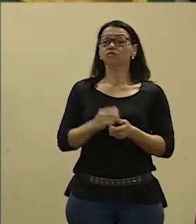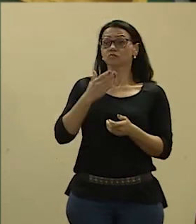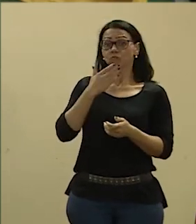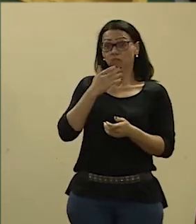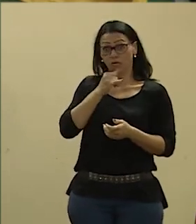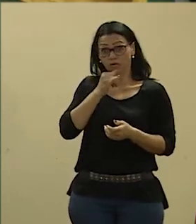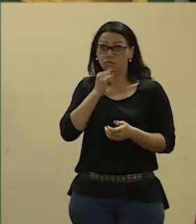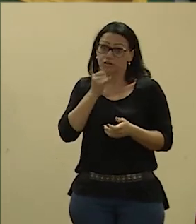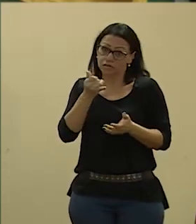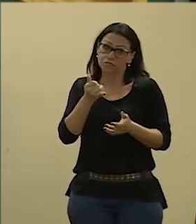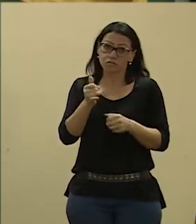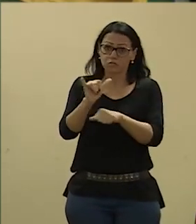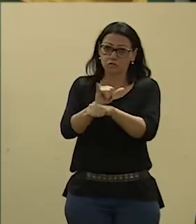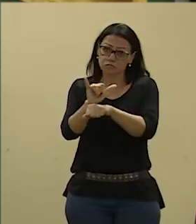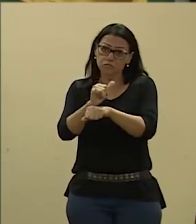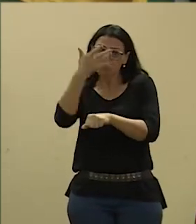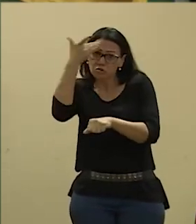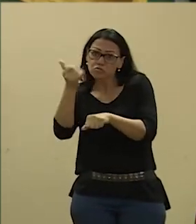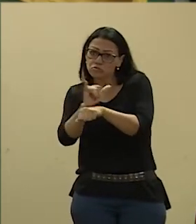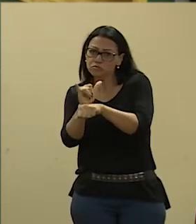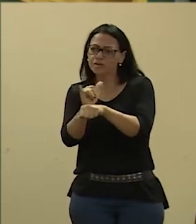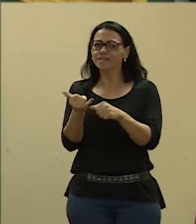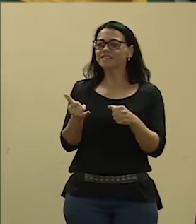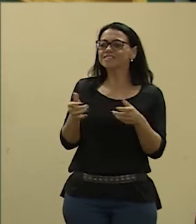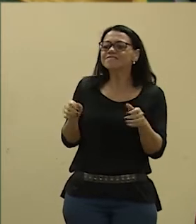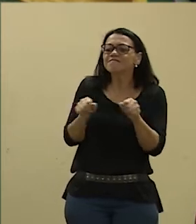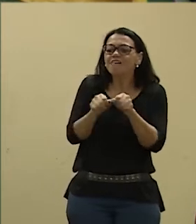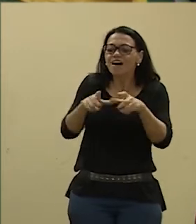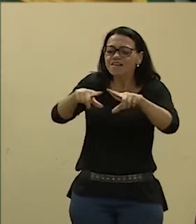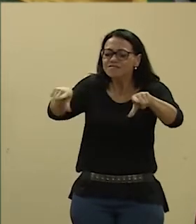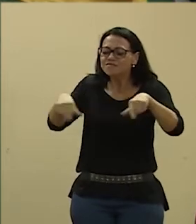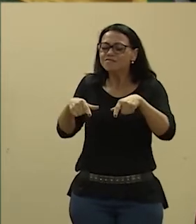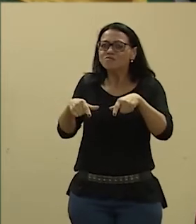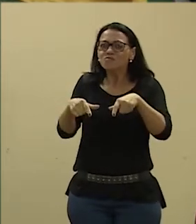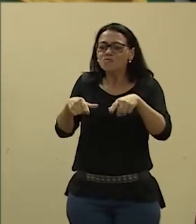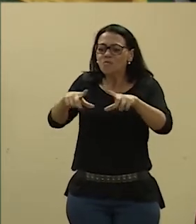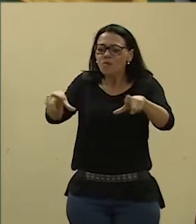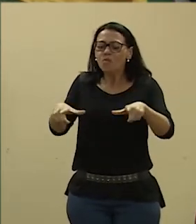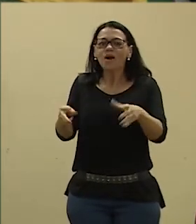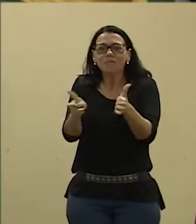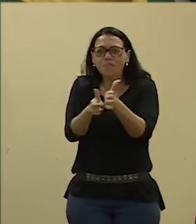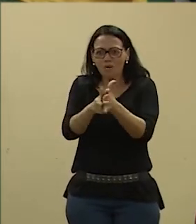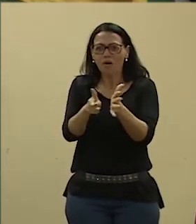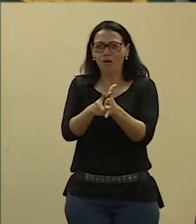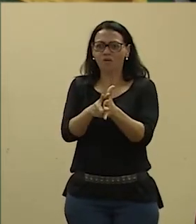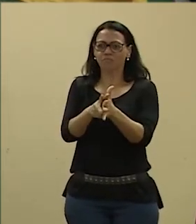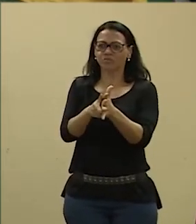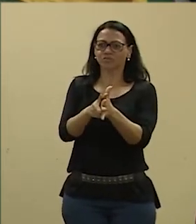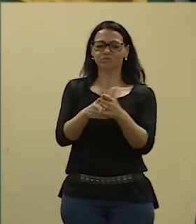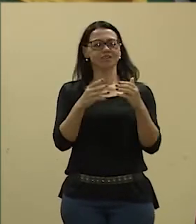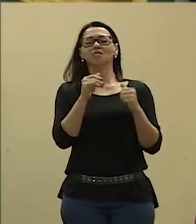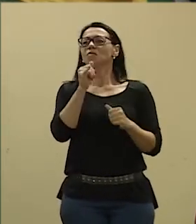youtube ver né eles produzem olha o ambiente de uma forma que fica até muito legal né então eles usam prateleiras